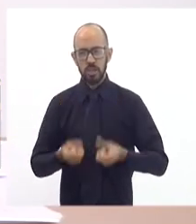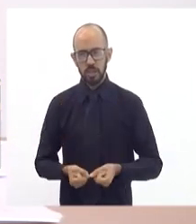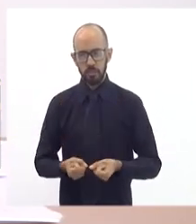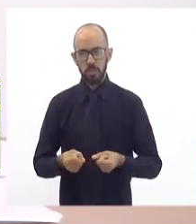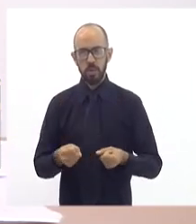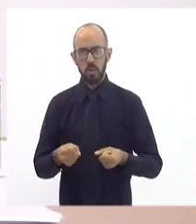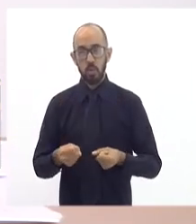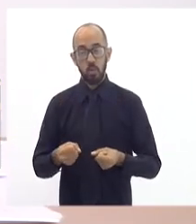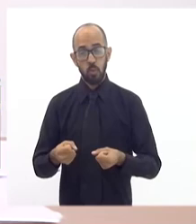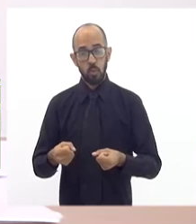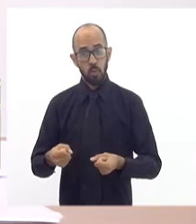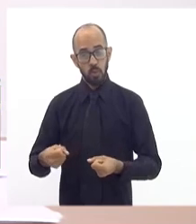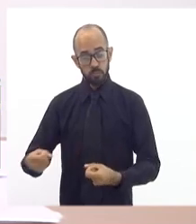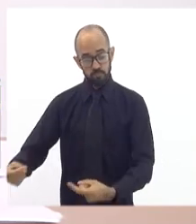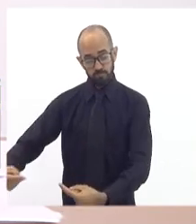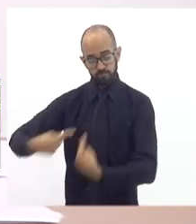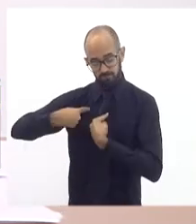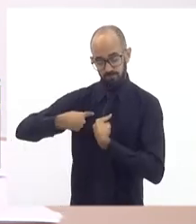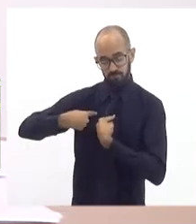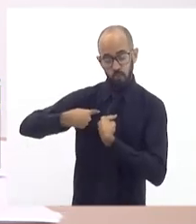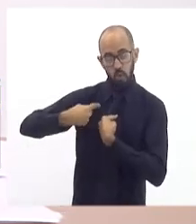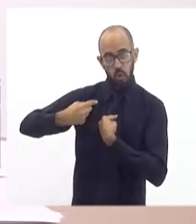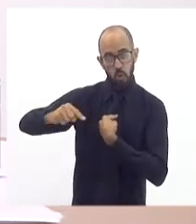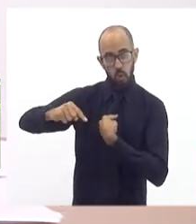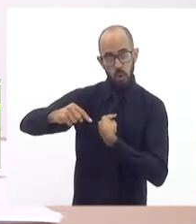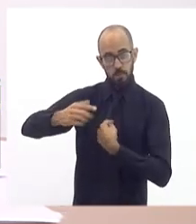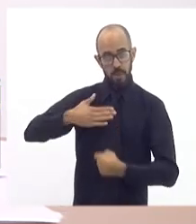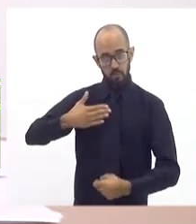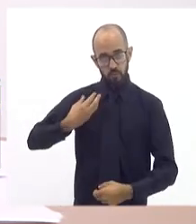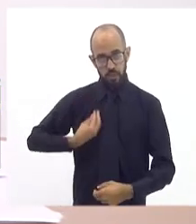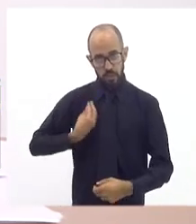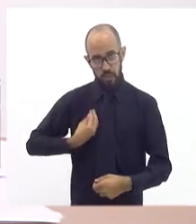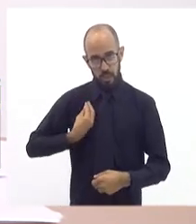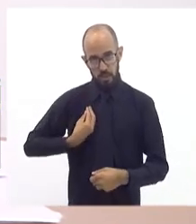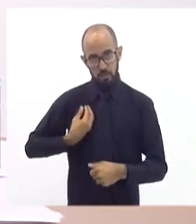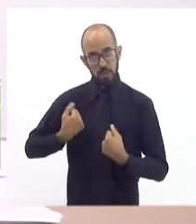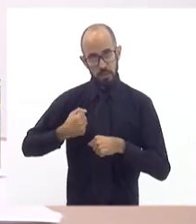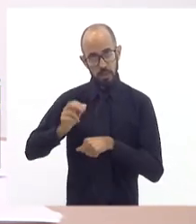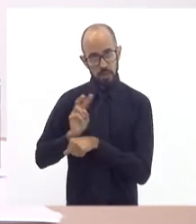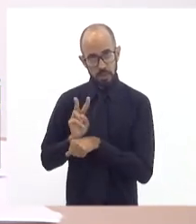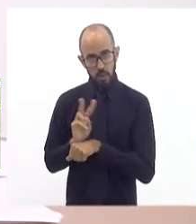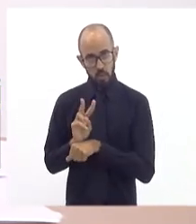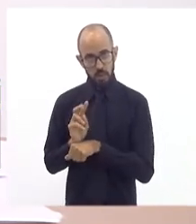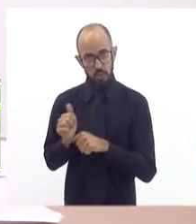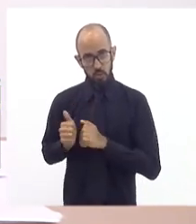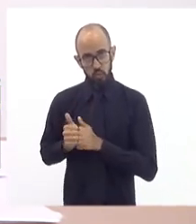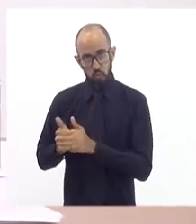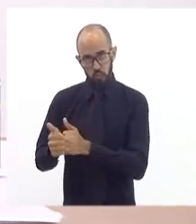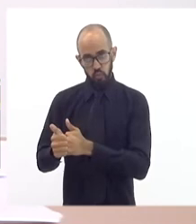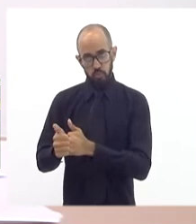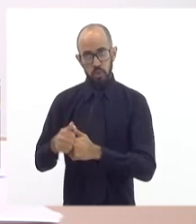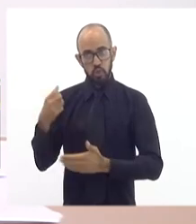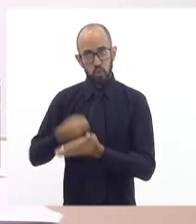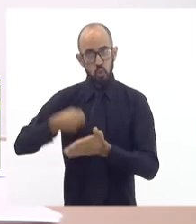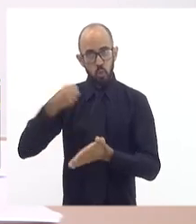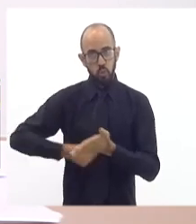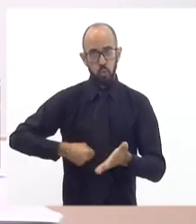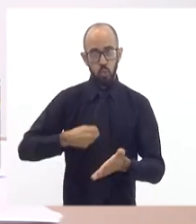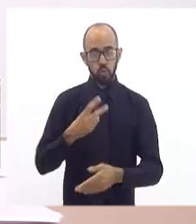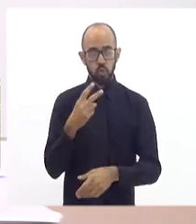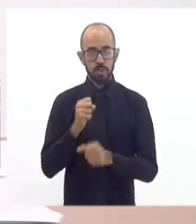atentado né conta minha própria vida tive que andar com segurança passei um perrengue danado mais largo tão durante dois anos